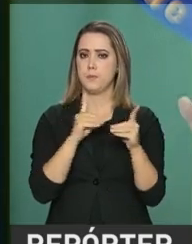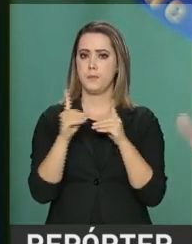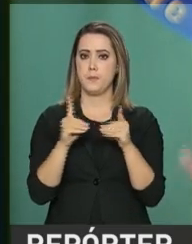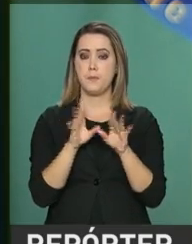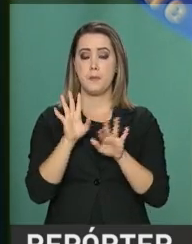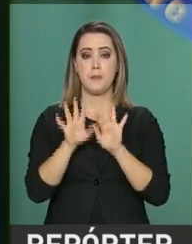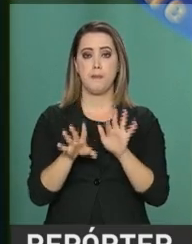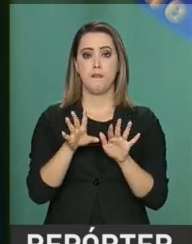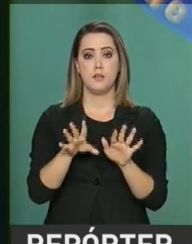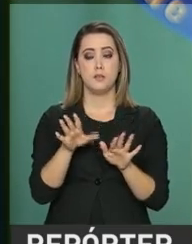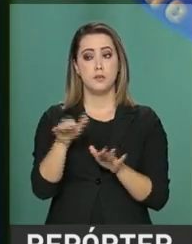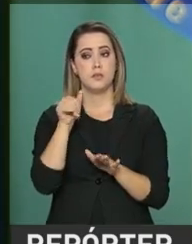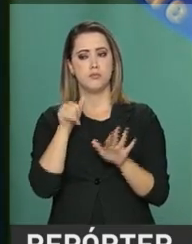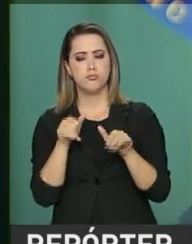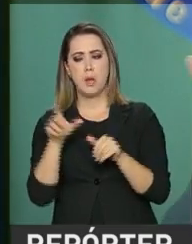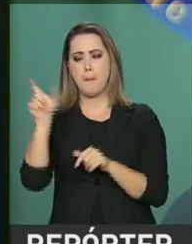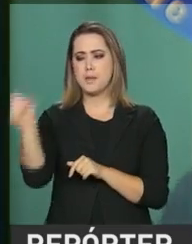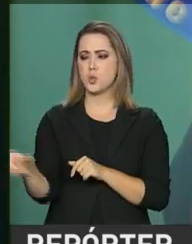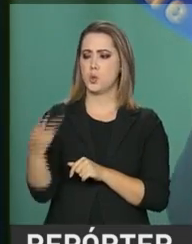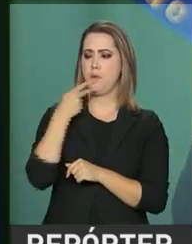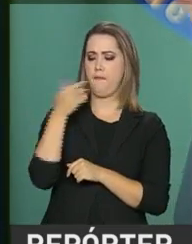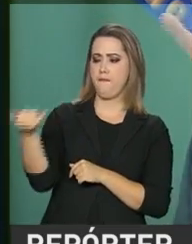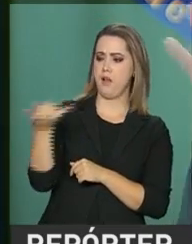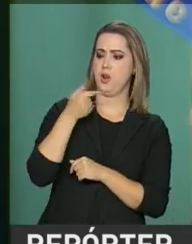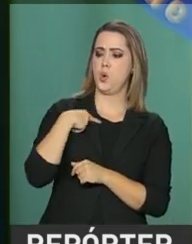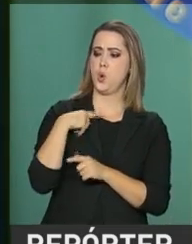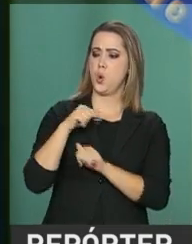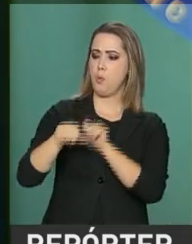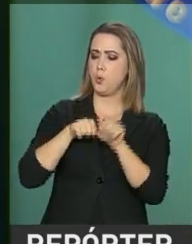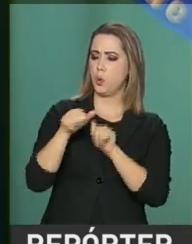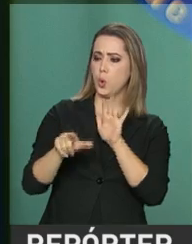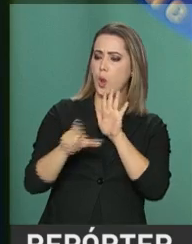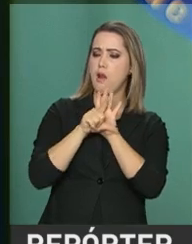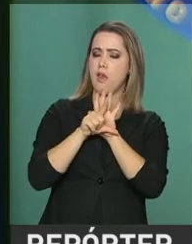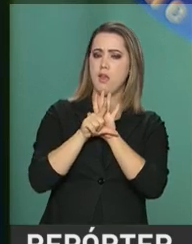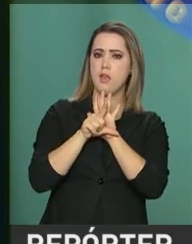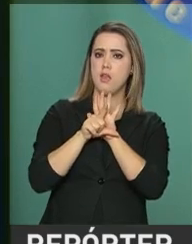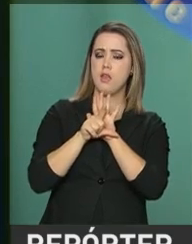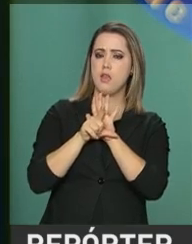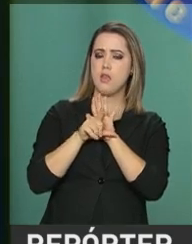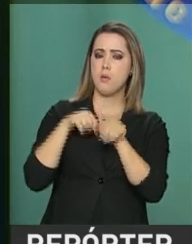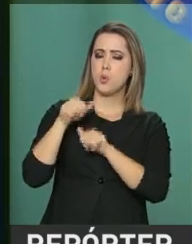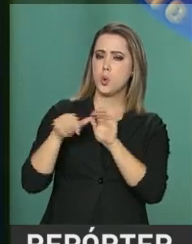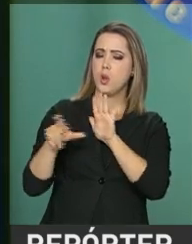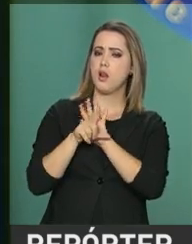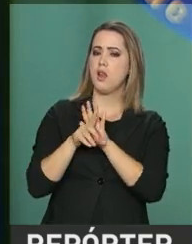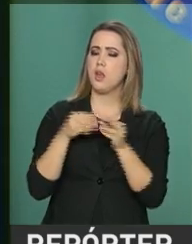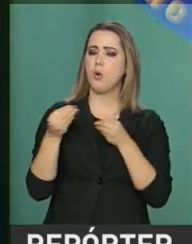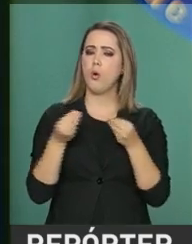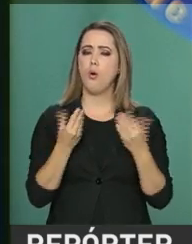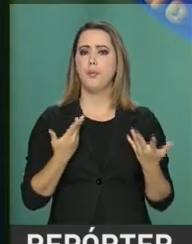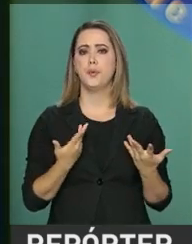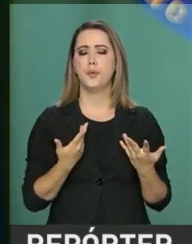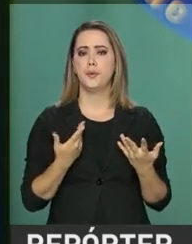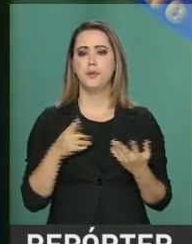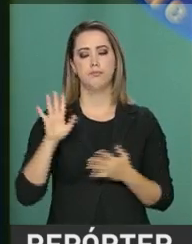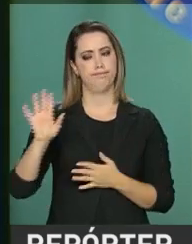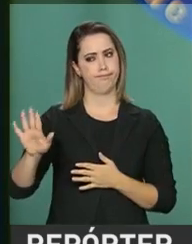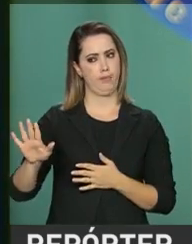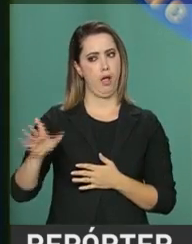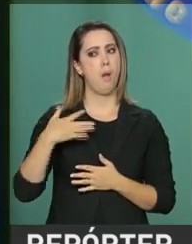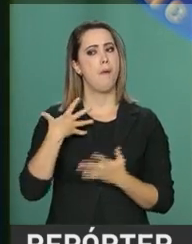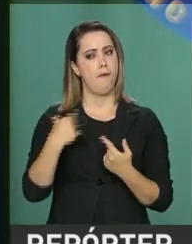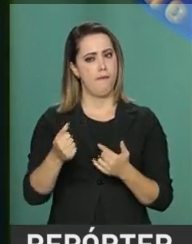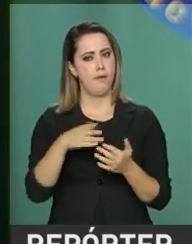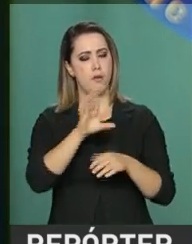eu peguei alguns técnicos e disse, ah, mas a lei foi modificada aqui, ou a portaria tal foi modificada ali. Falo, um minutinho,